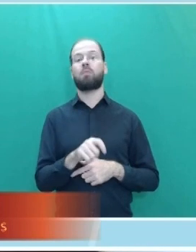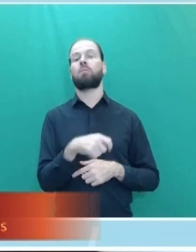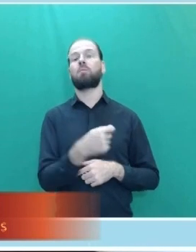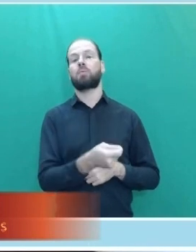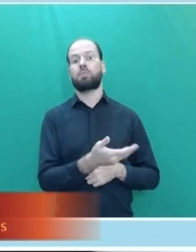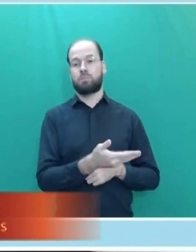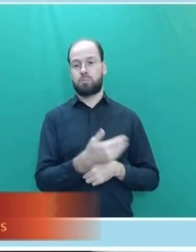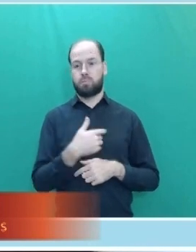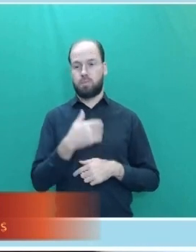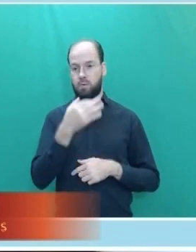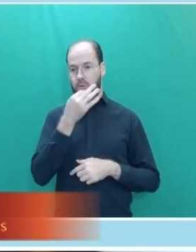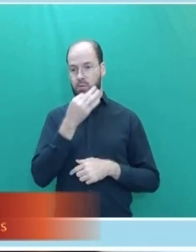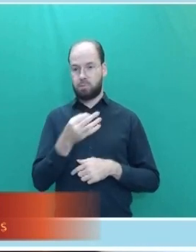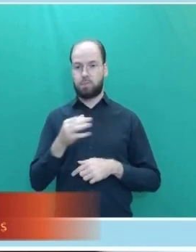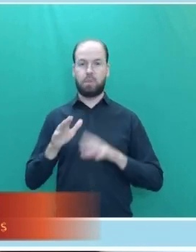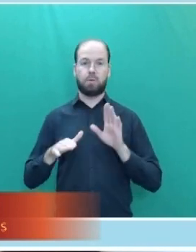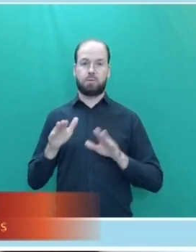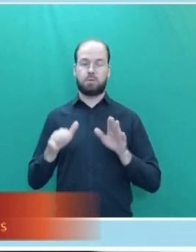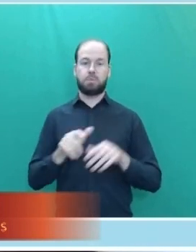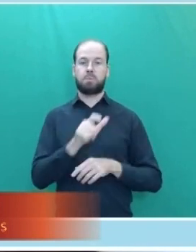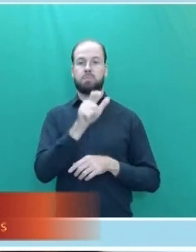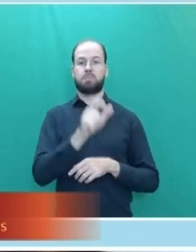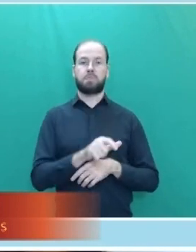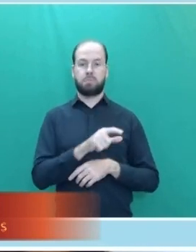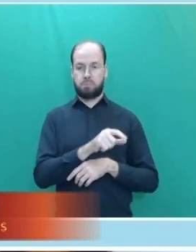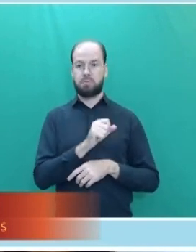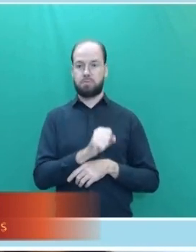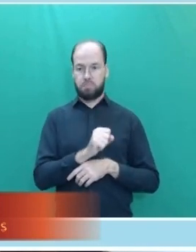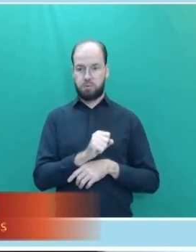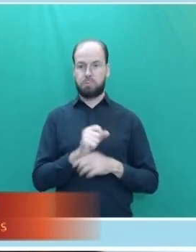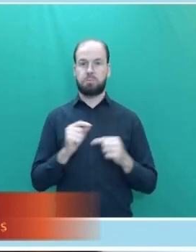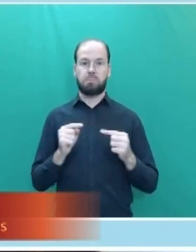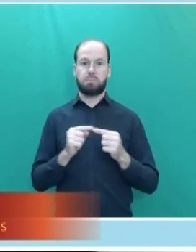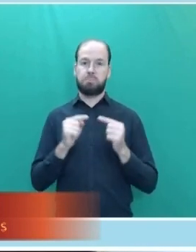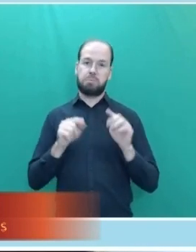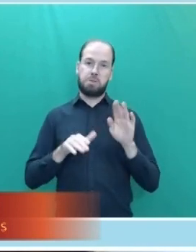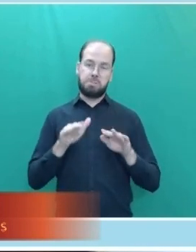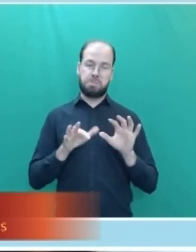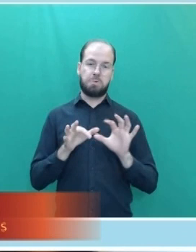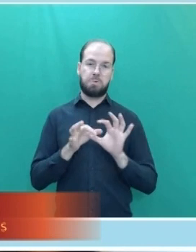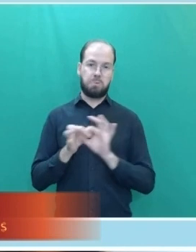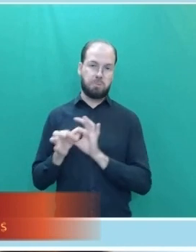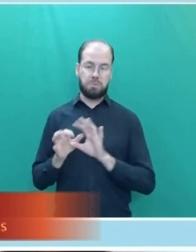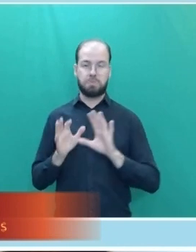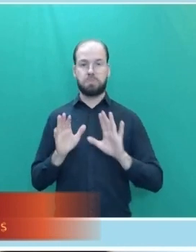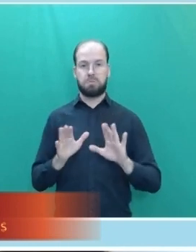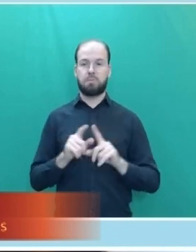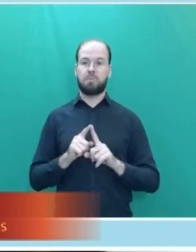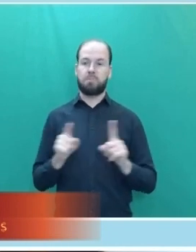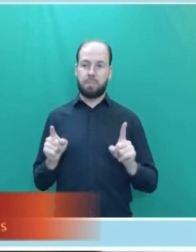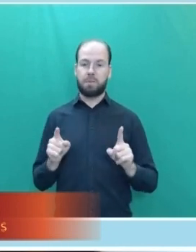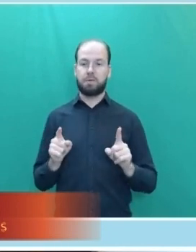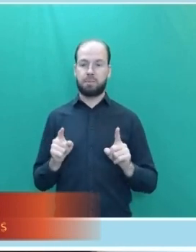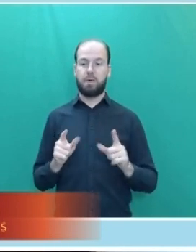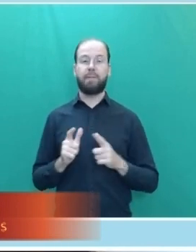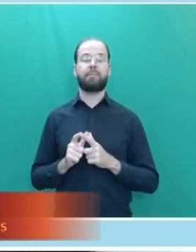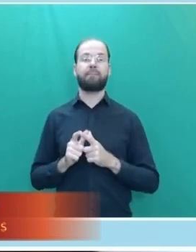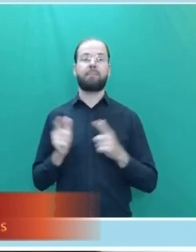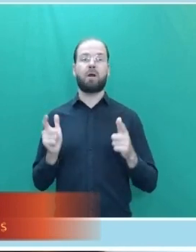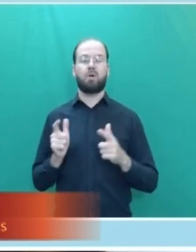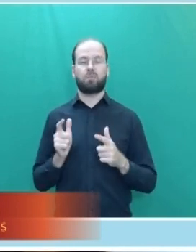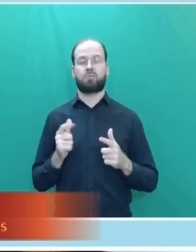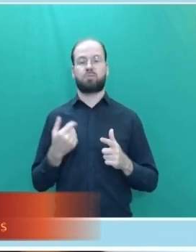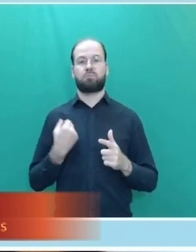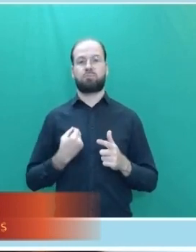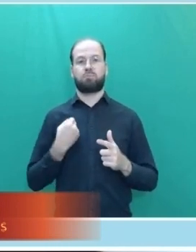acho que, às vezes, aquele personagem realmente pode estar fazendo sentido num contexto, né? Mas que, de certa forma,